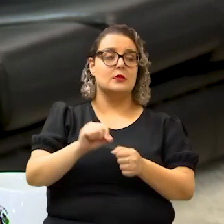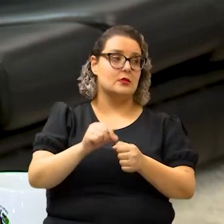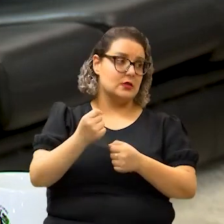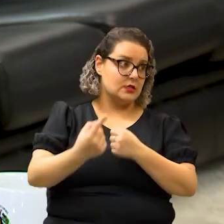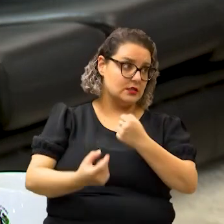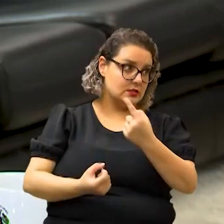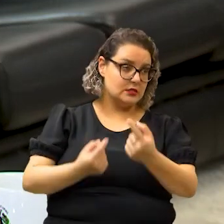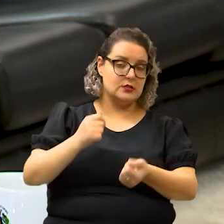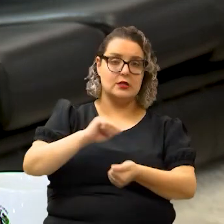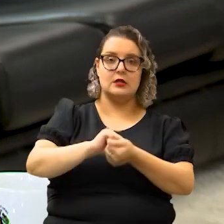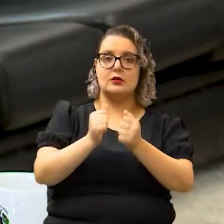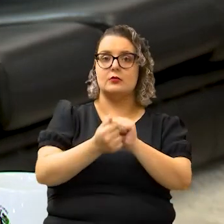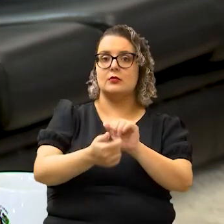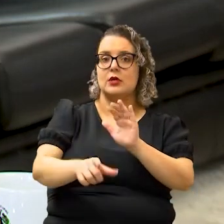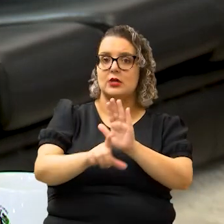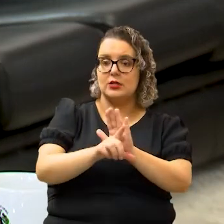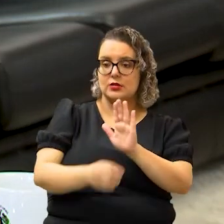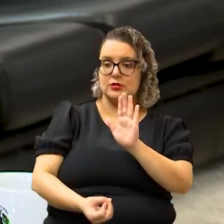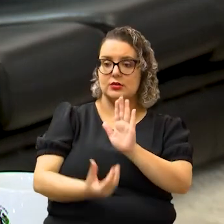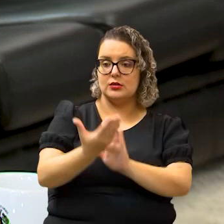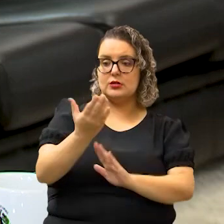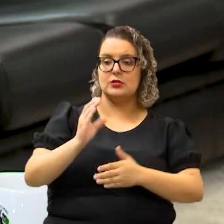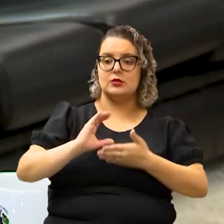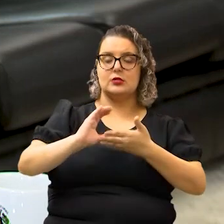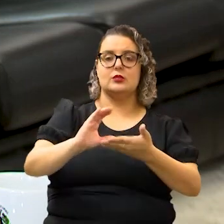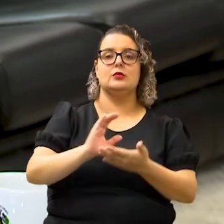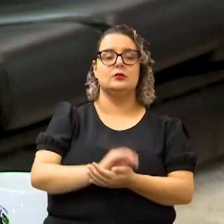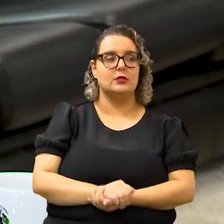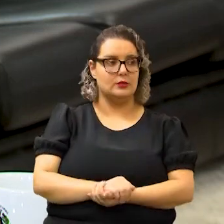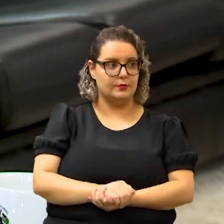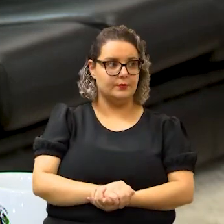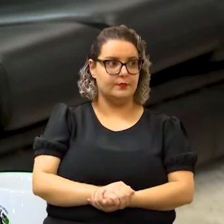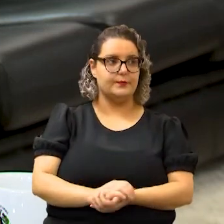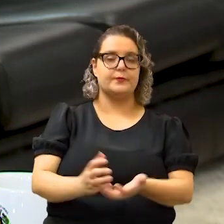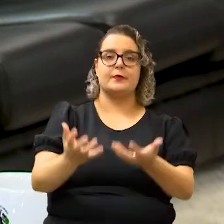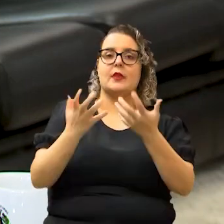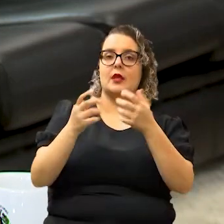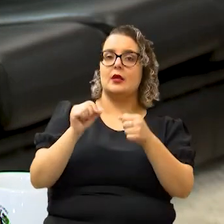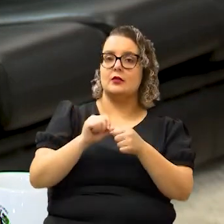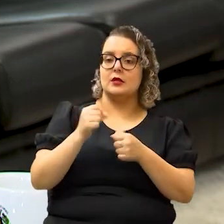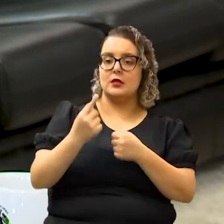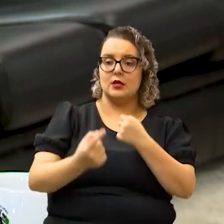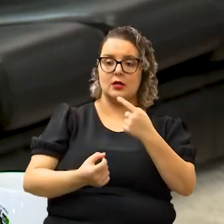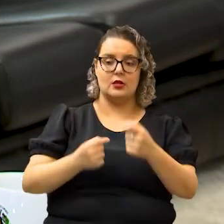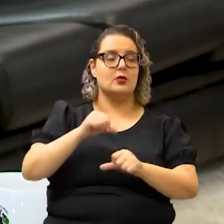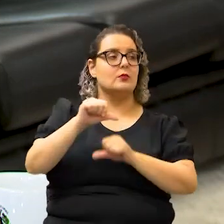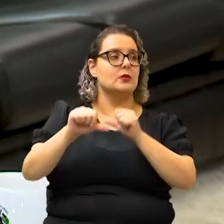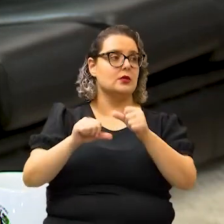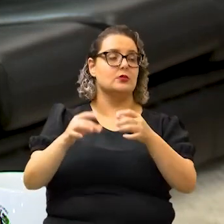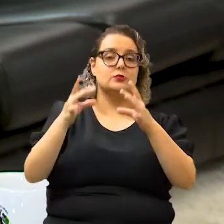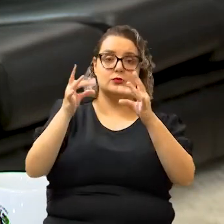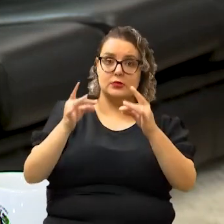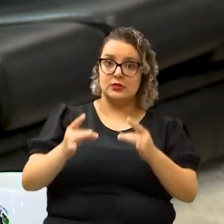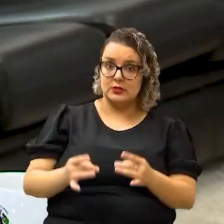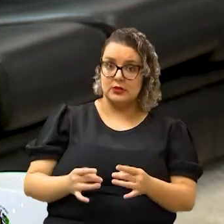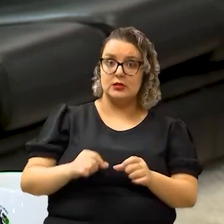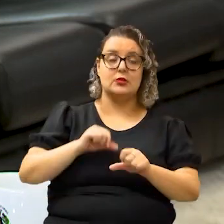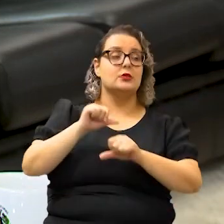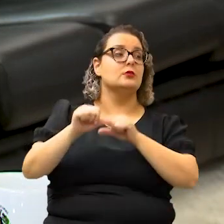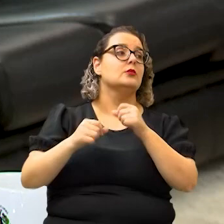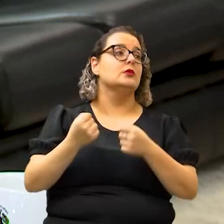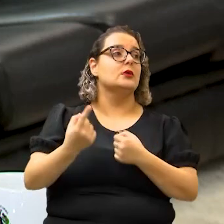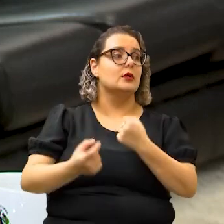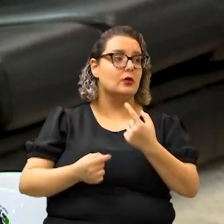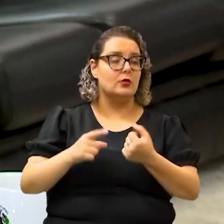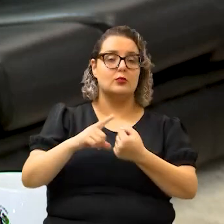Câmara, da presidência, para fazer algumas adequações na lei que institui o Conselho. Eles querem fazer algumas alterações